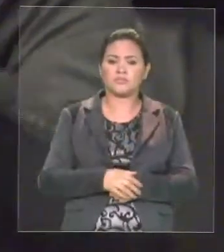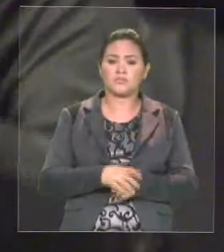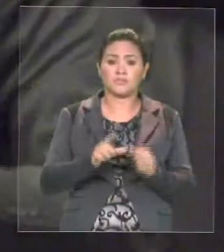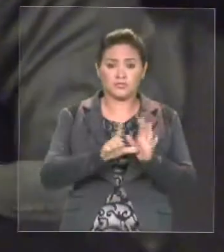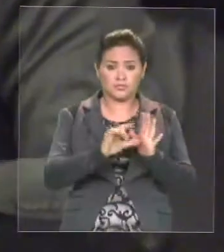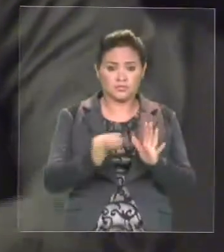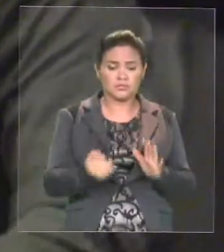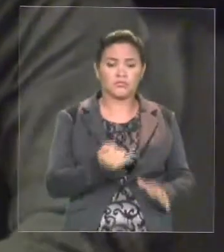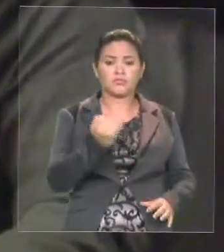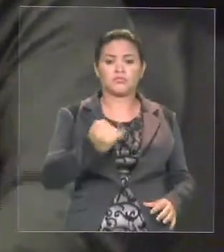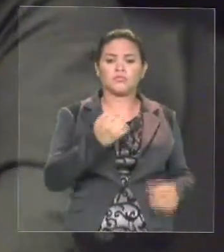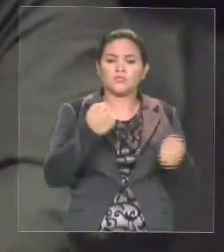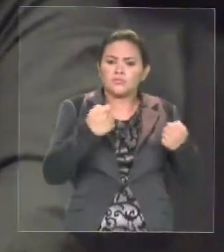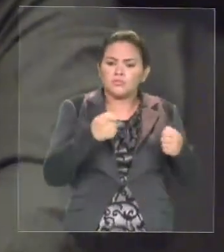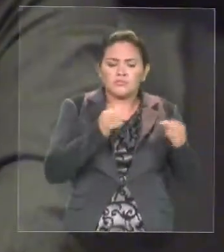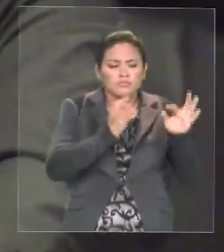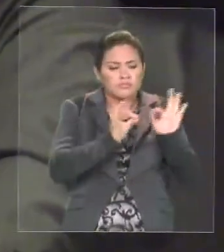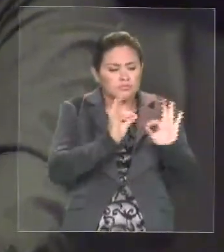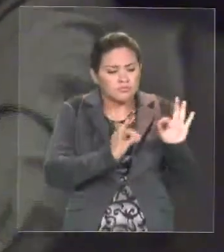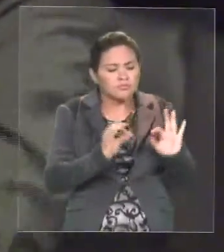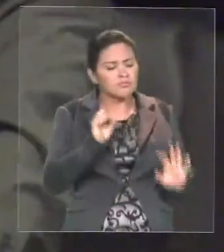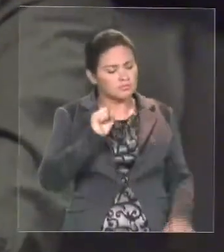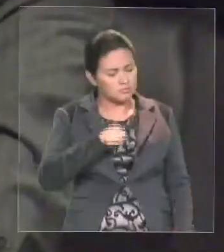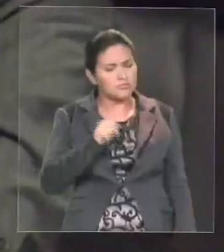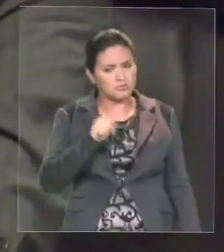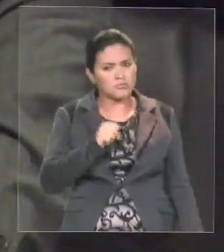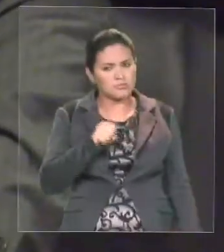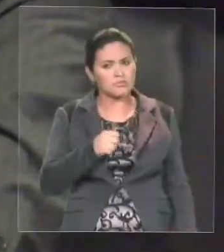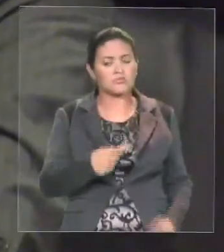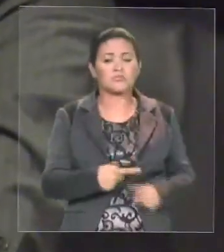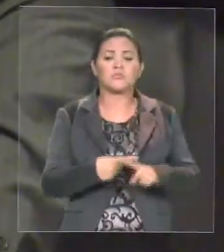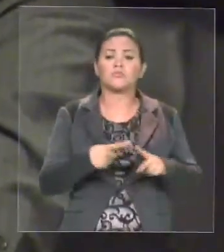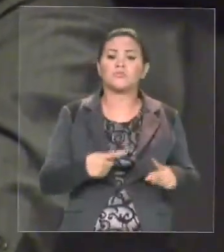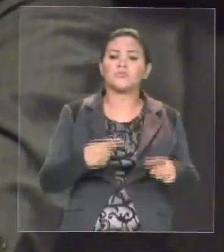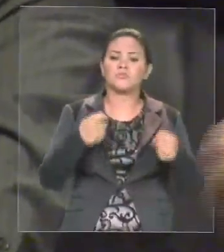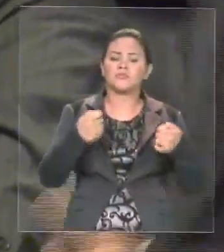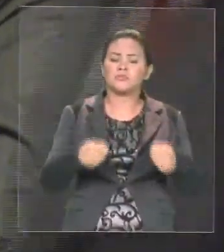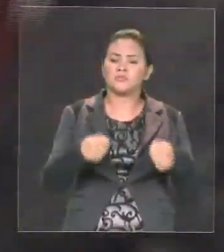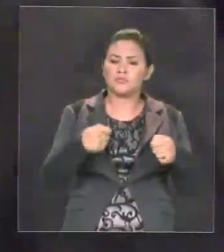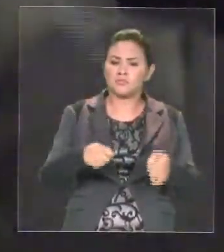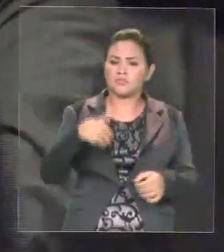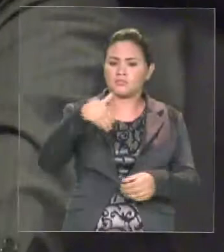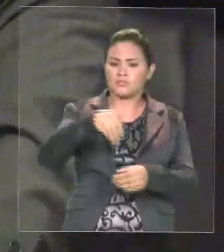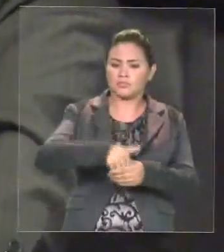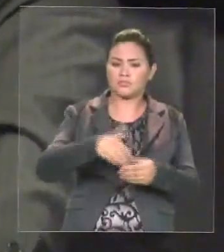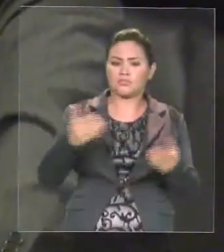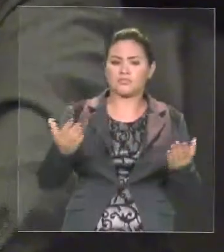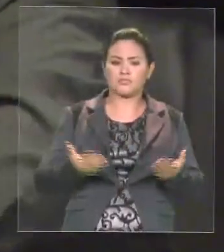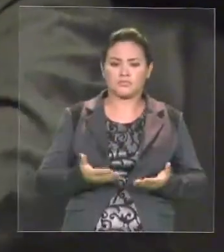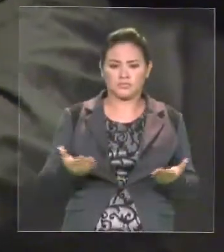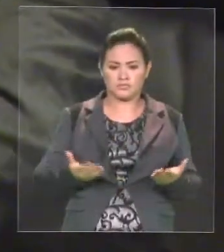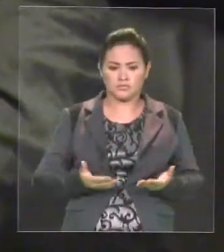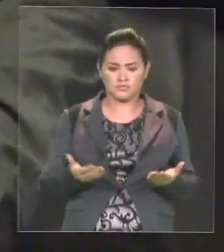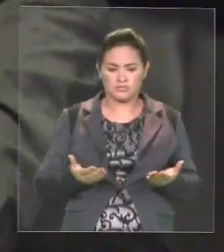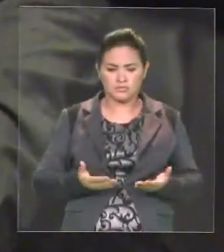não poderíamos deixar de votar hoje aqui, como eu disse, para não